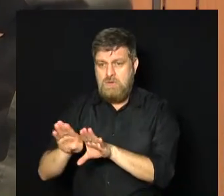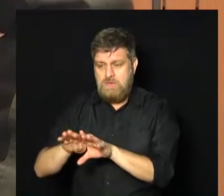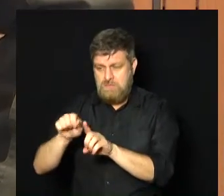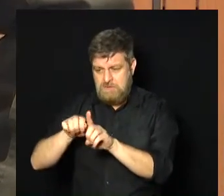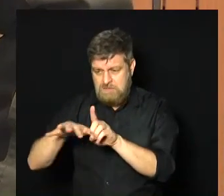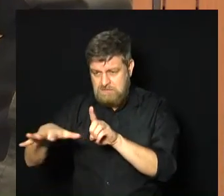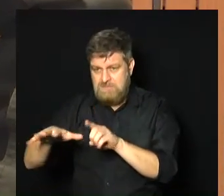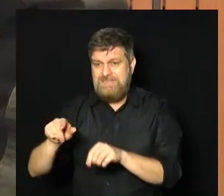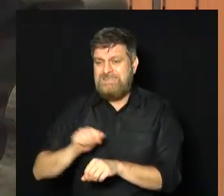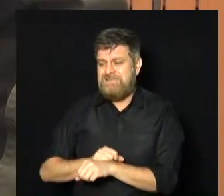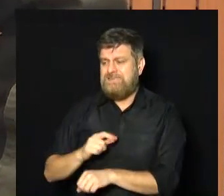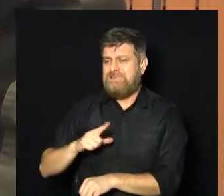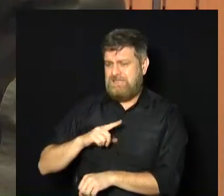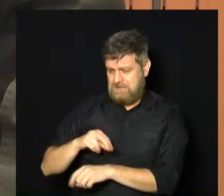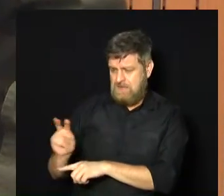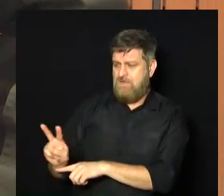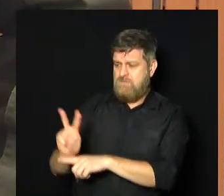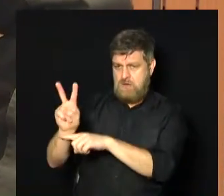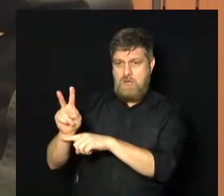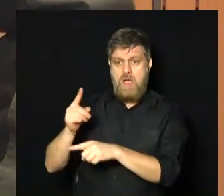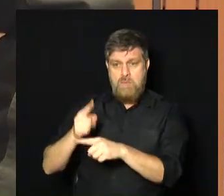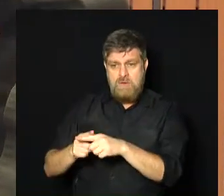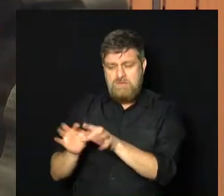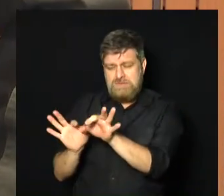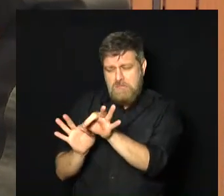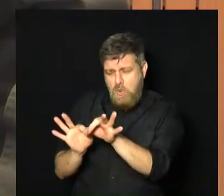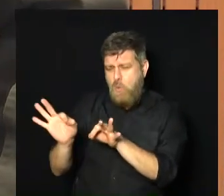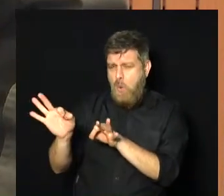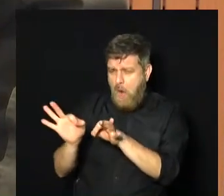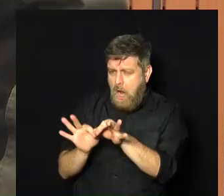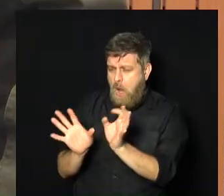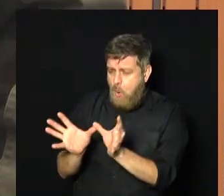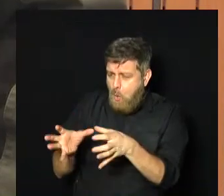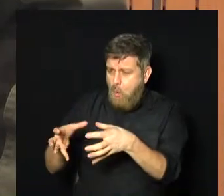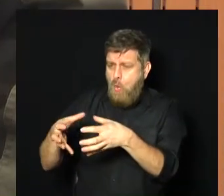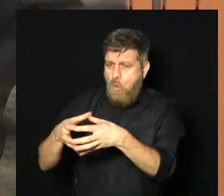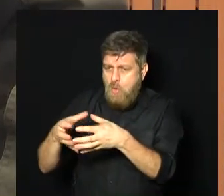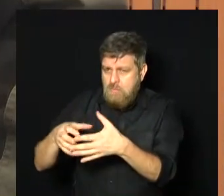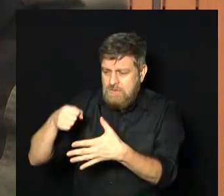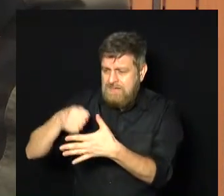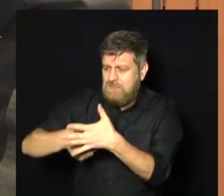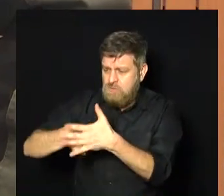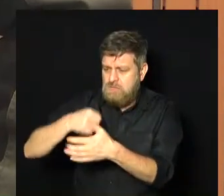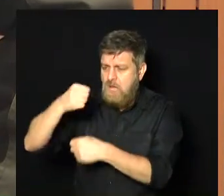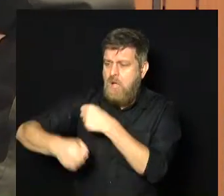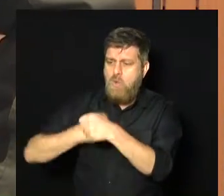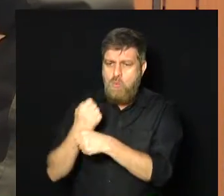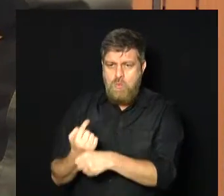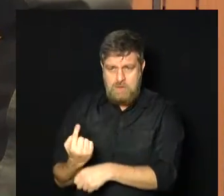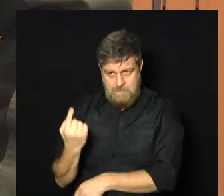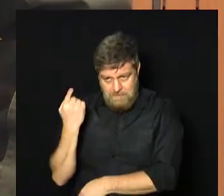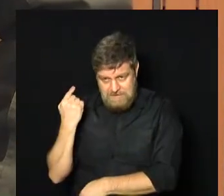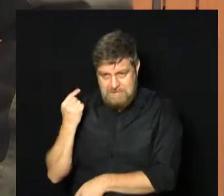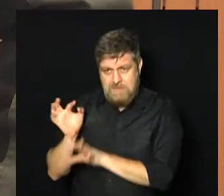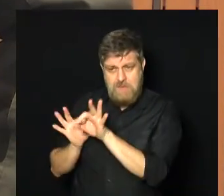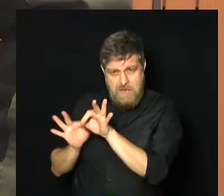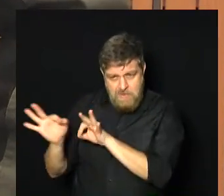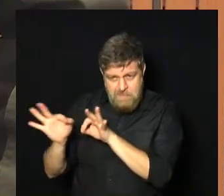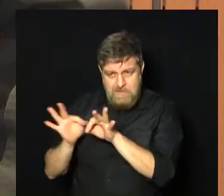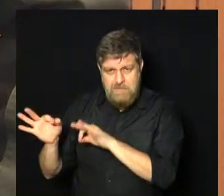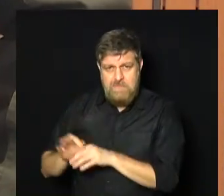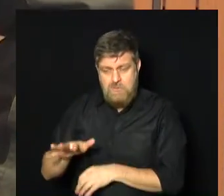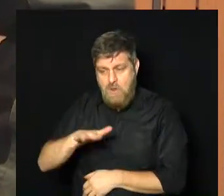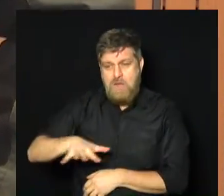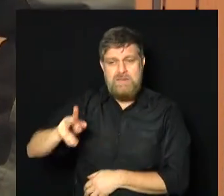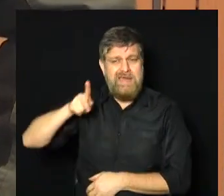muito valorizado, porque a comissão se organizou a partir de lutas do ano passado, se preparou